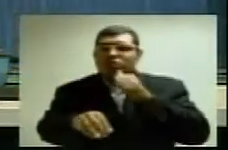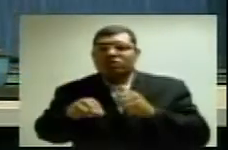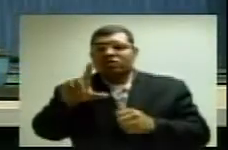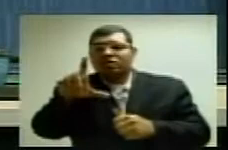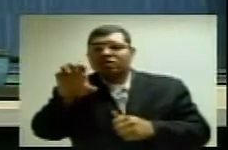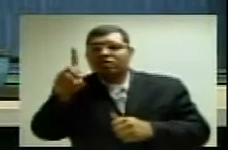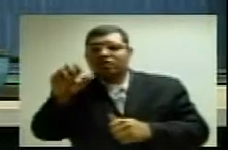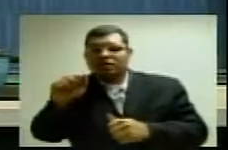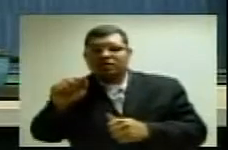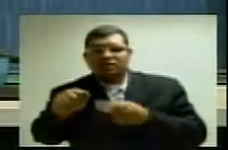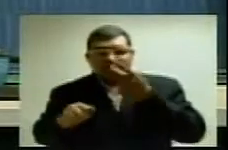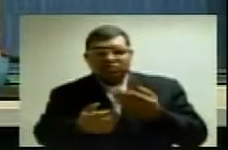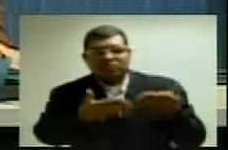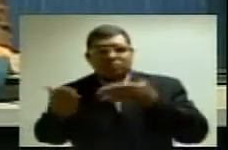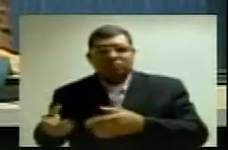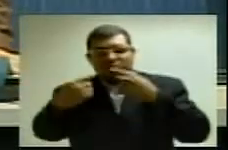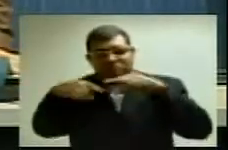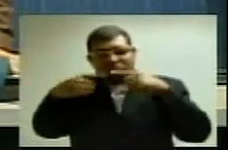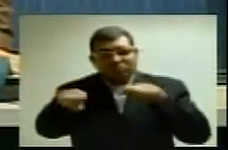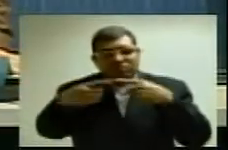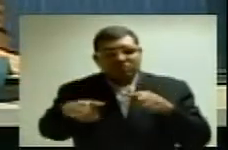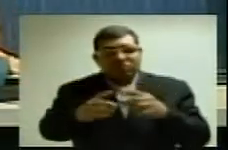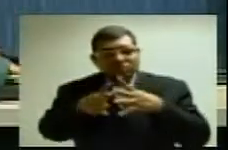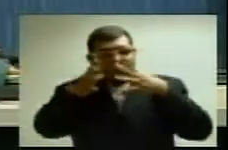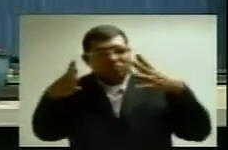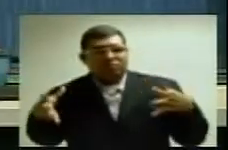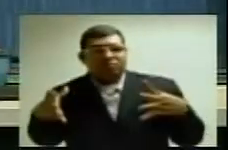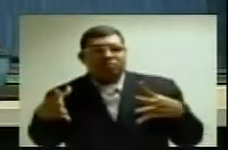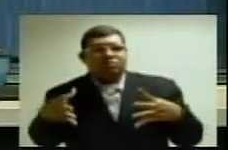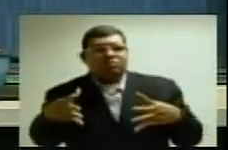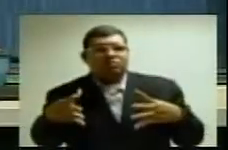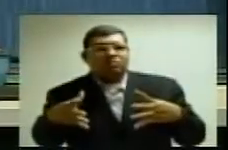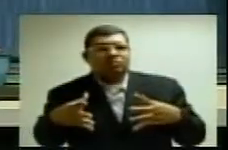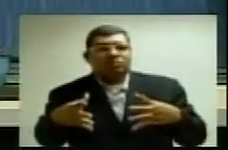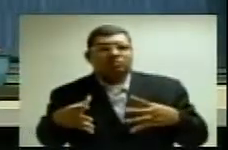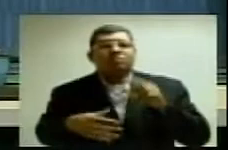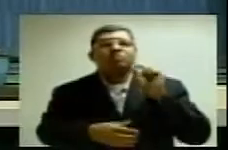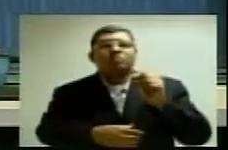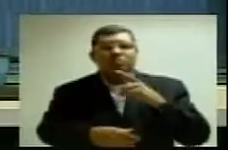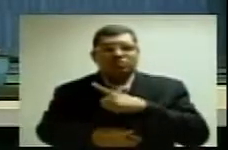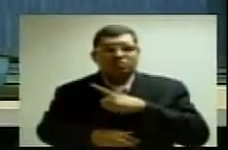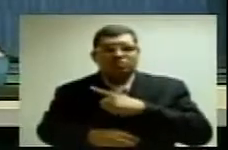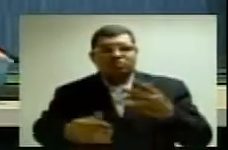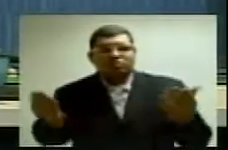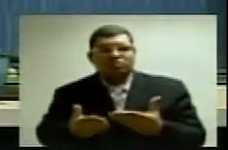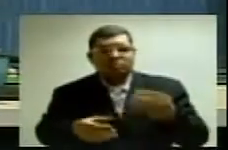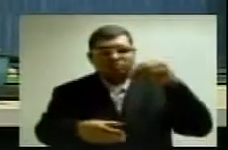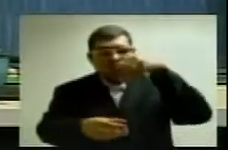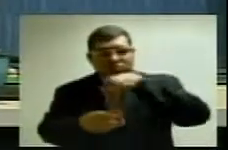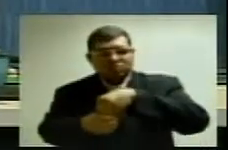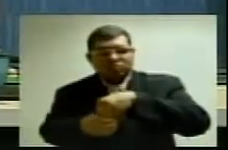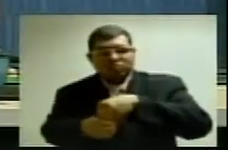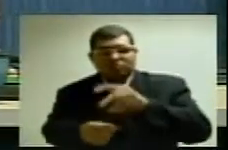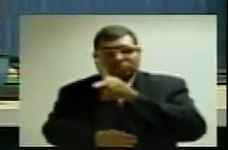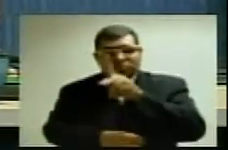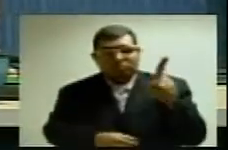Mara, trazendo denúncias gravíssimas. O que existe hoje dentro da